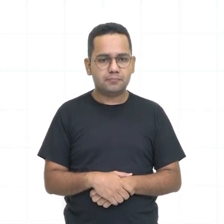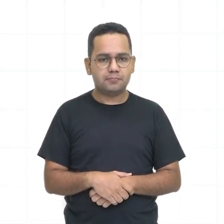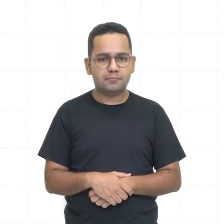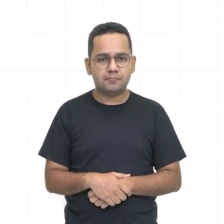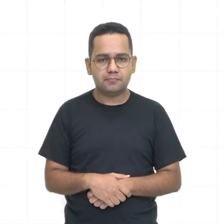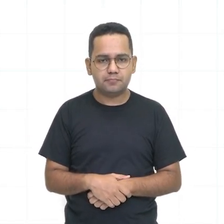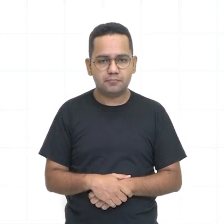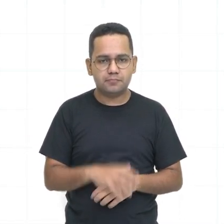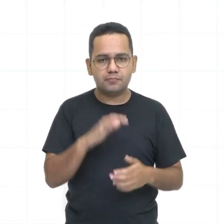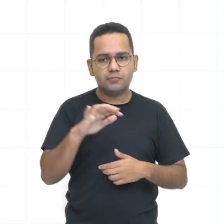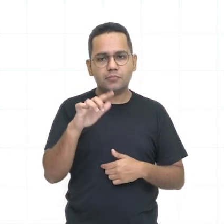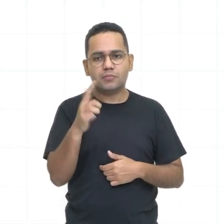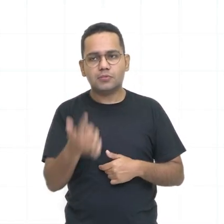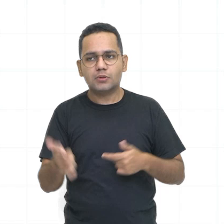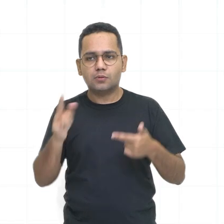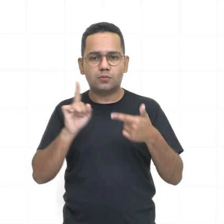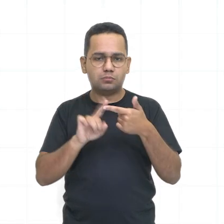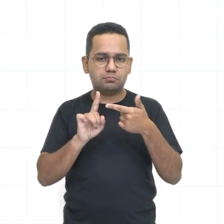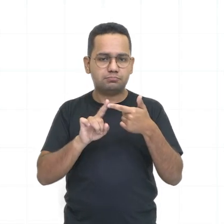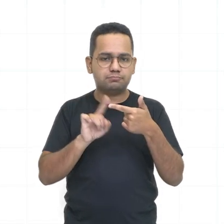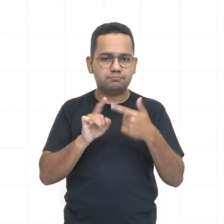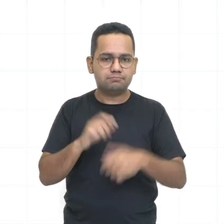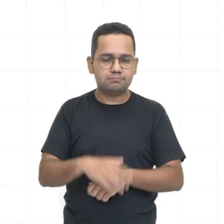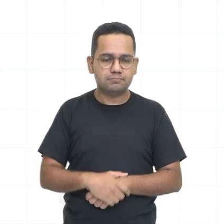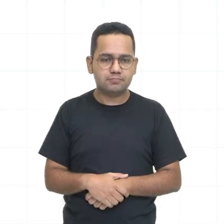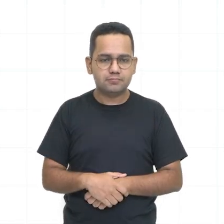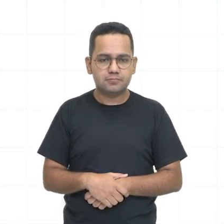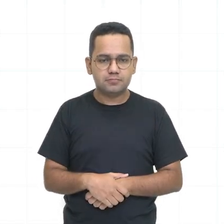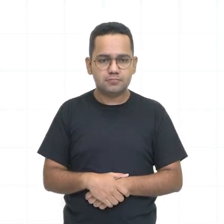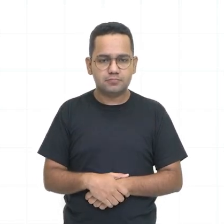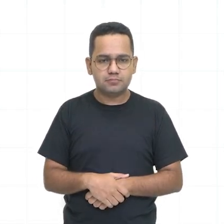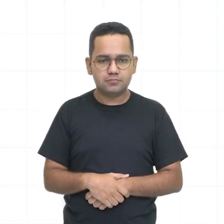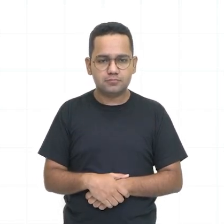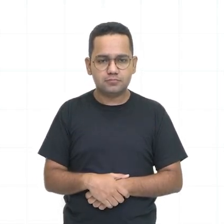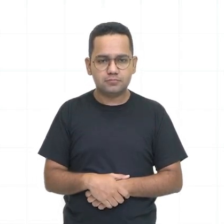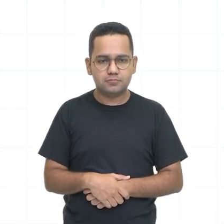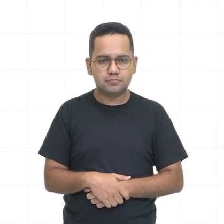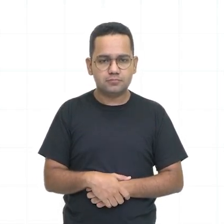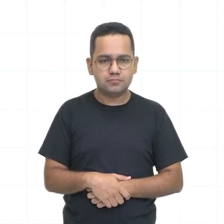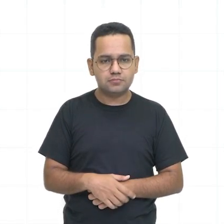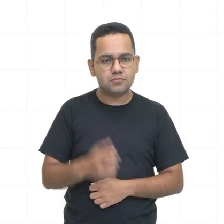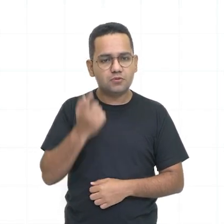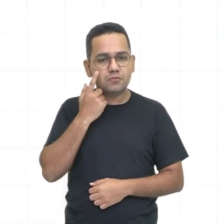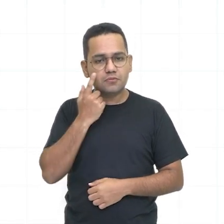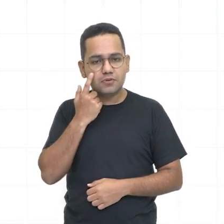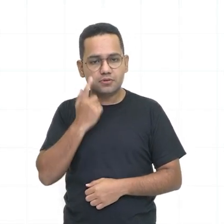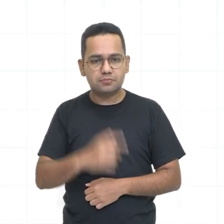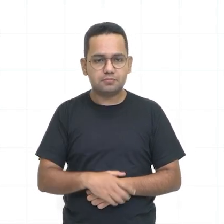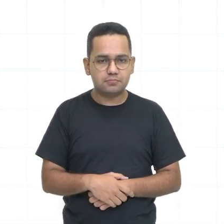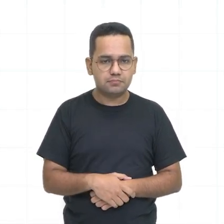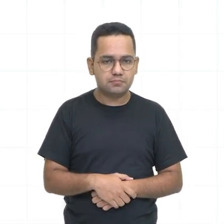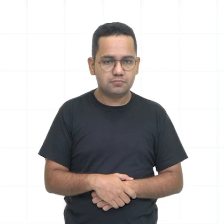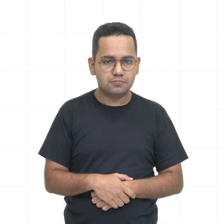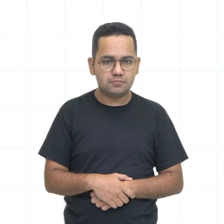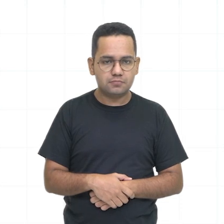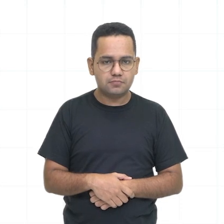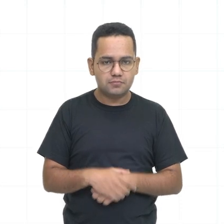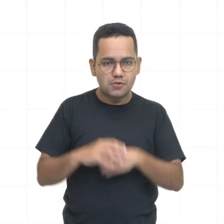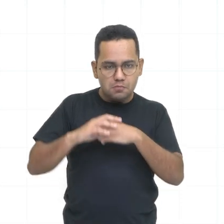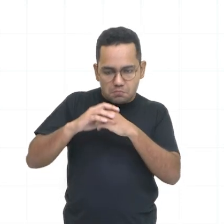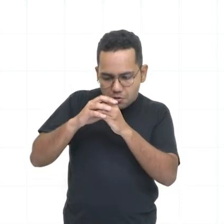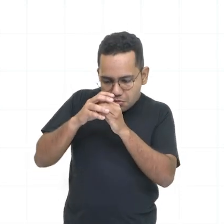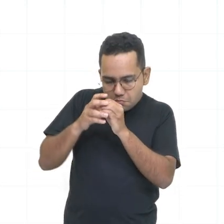célula. Outra organela muito importante que nós temos, ó, é o ribossomo, né?